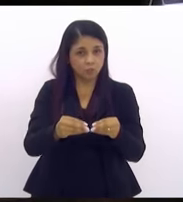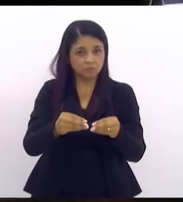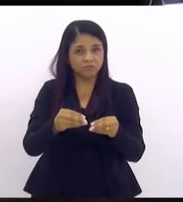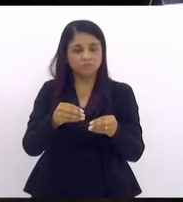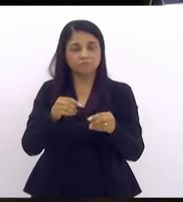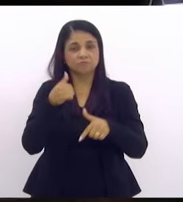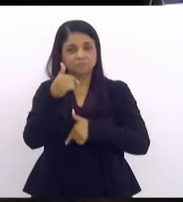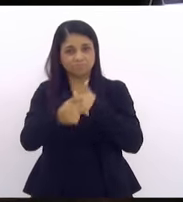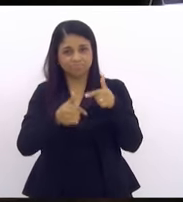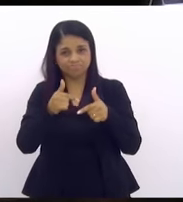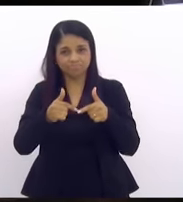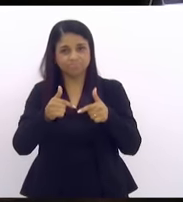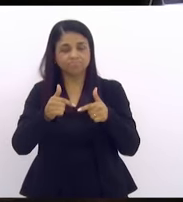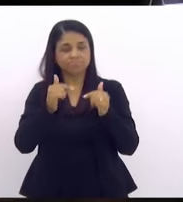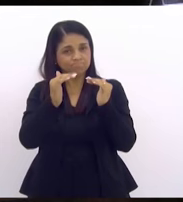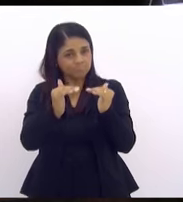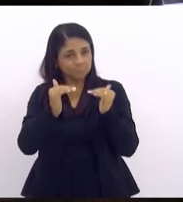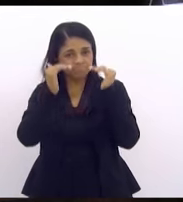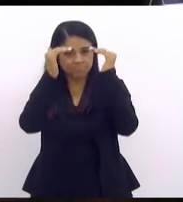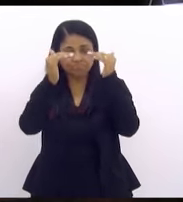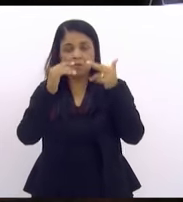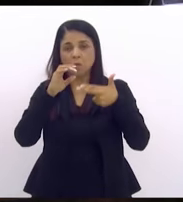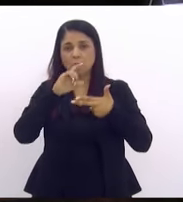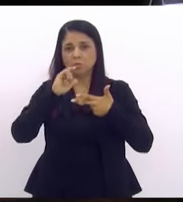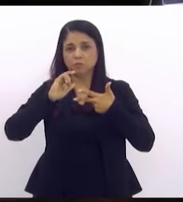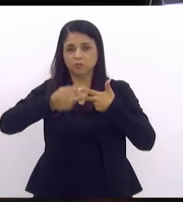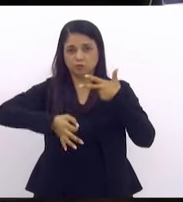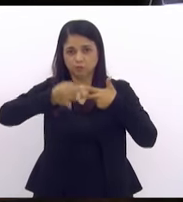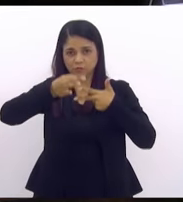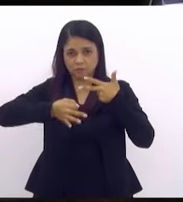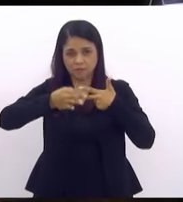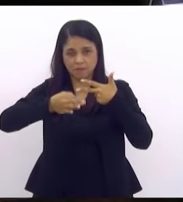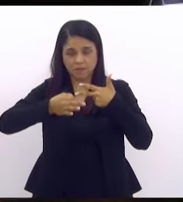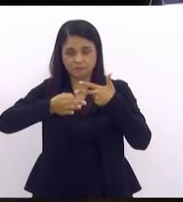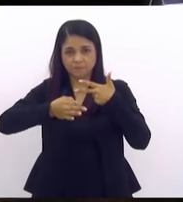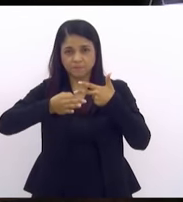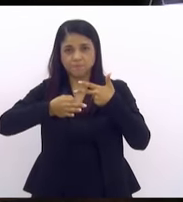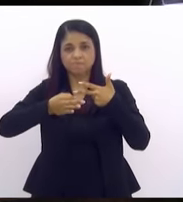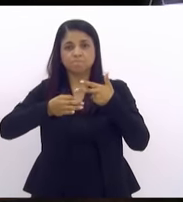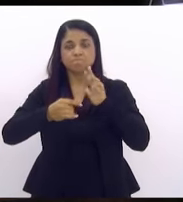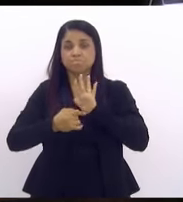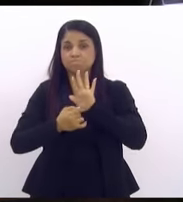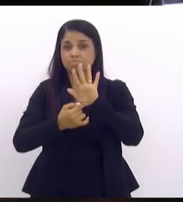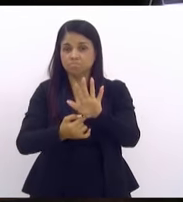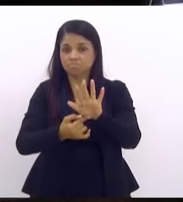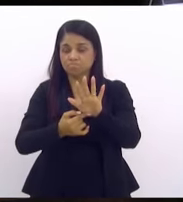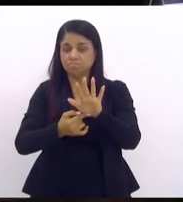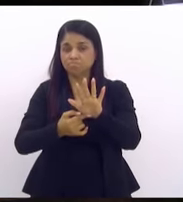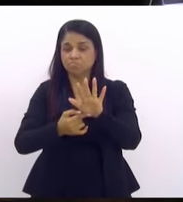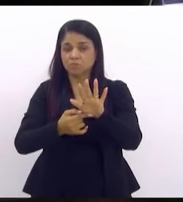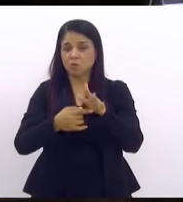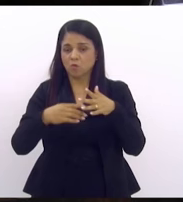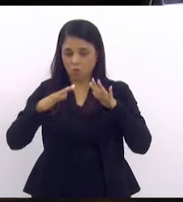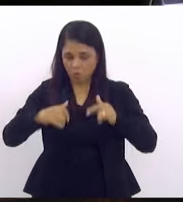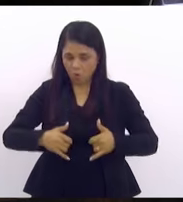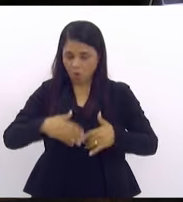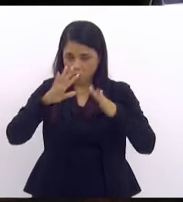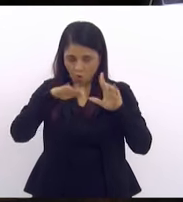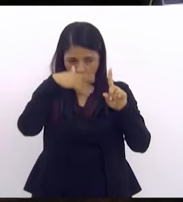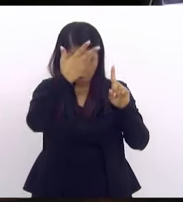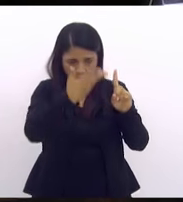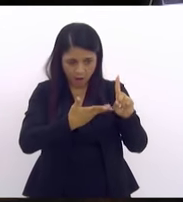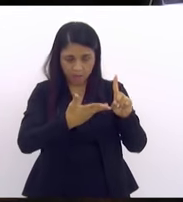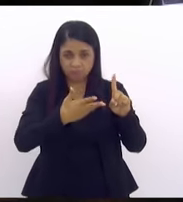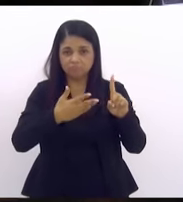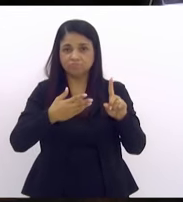dignificar o poder judiciário não só se revelando limo e honrado magistrado Mas acima de tudo